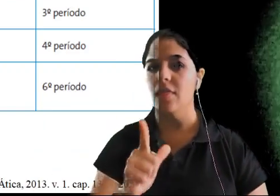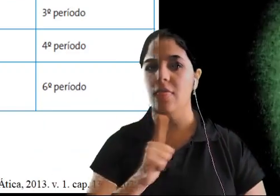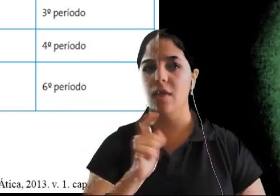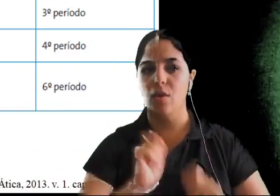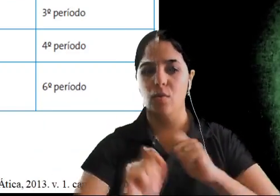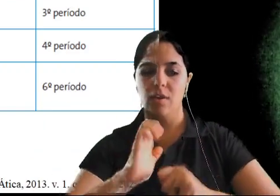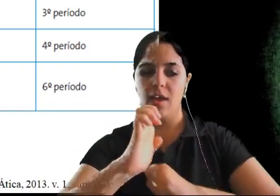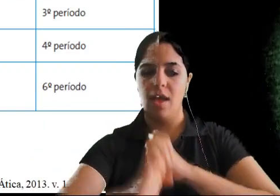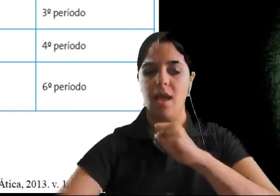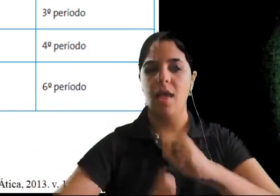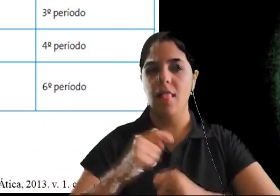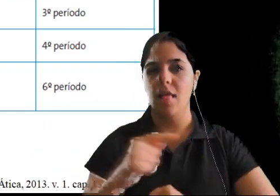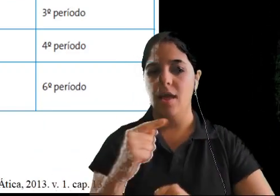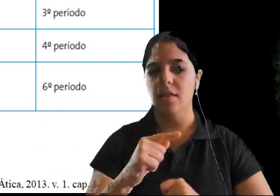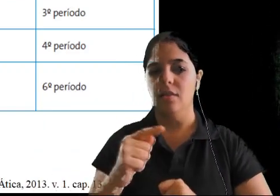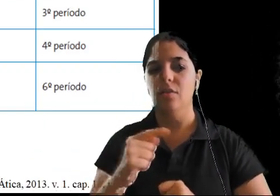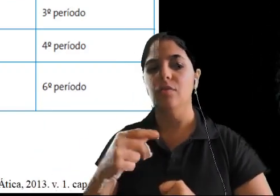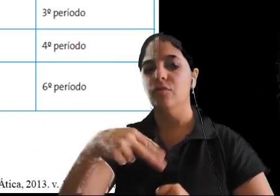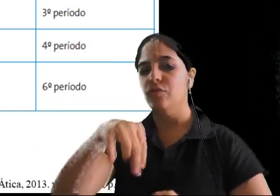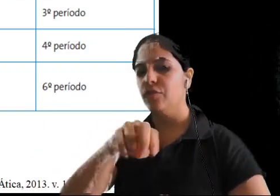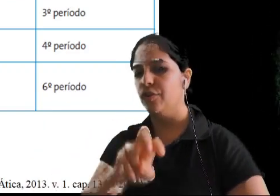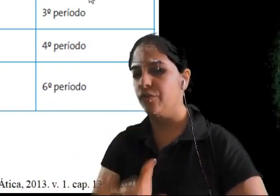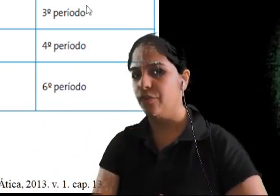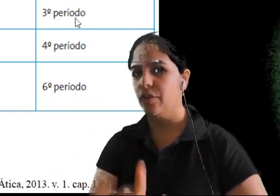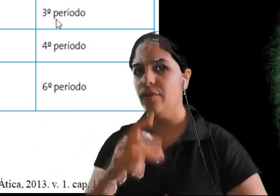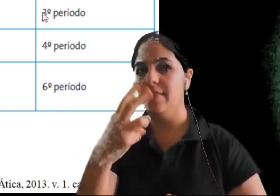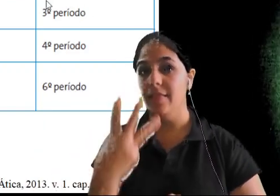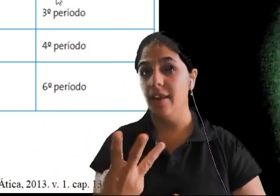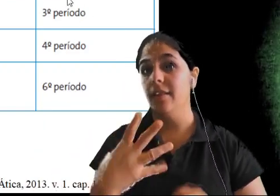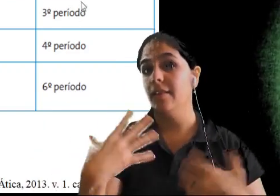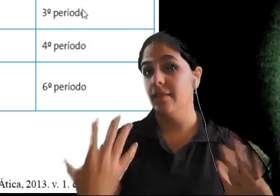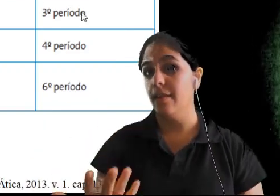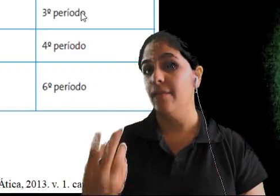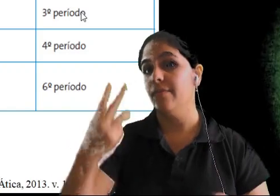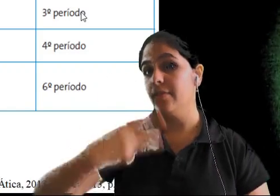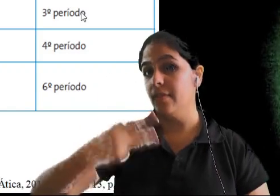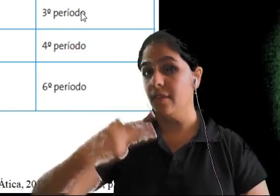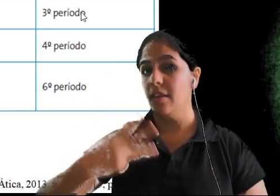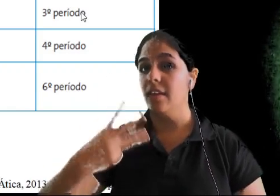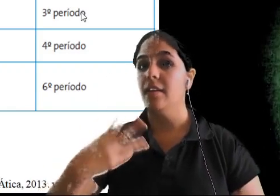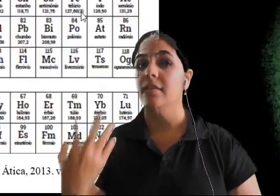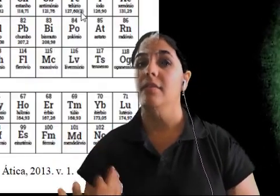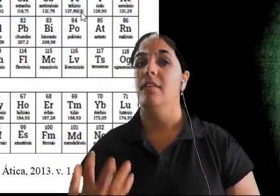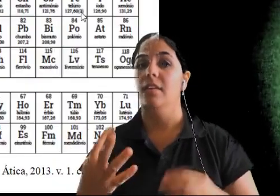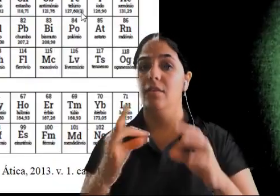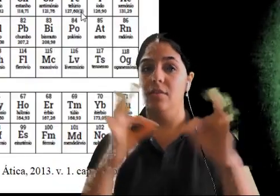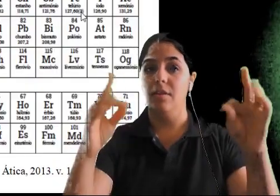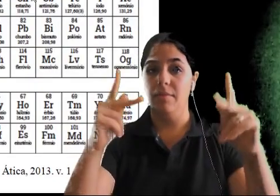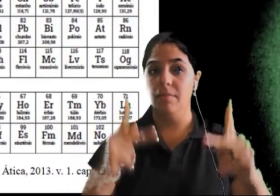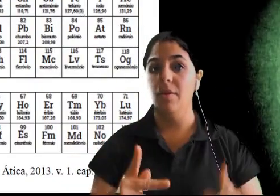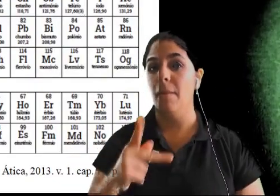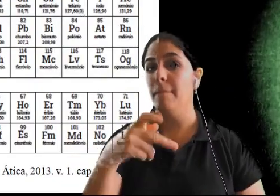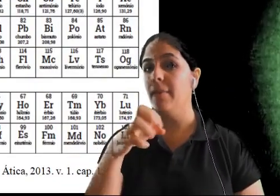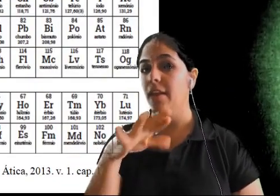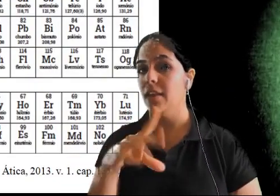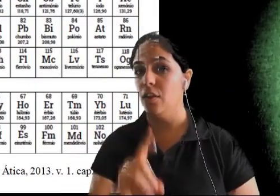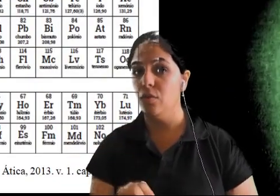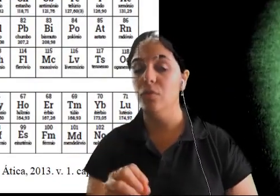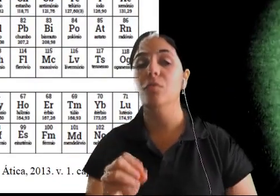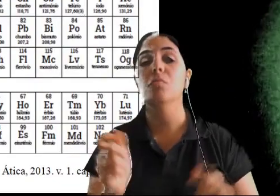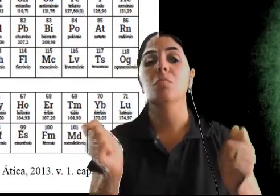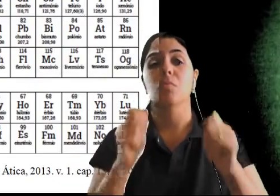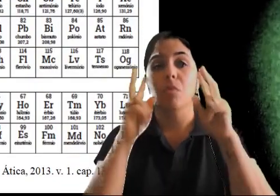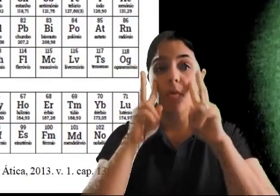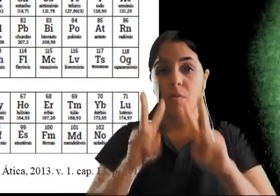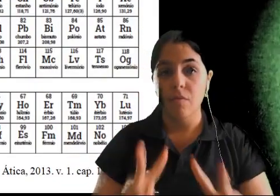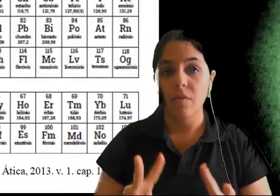Ele tem elétrons no nível 3, portanto, ele está no terceiro período da tabela periódica, como nós